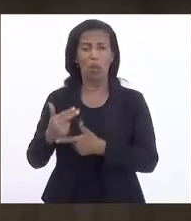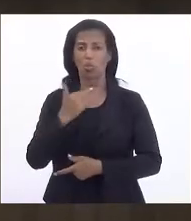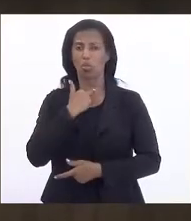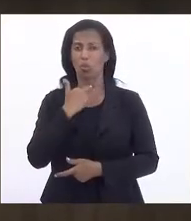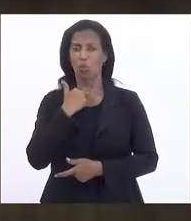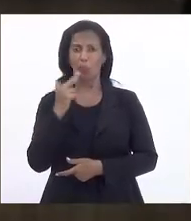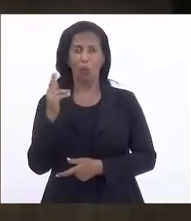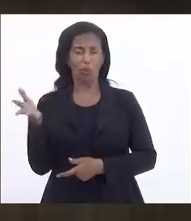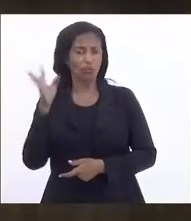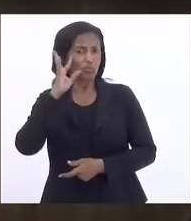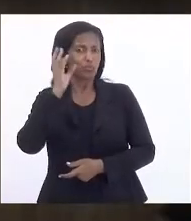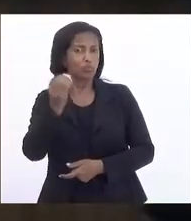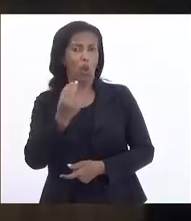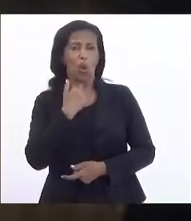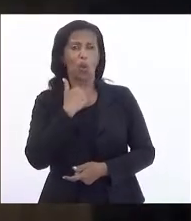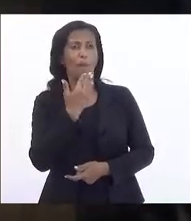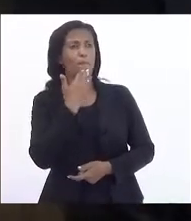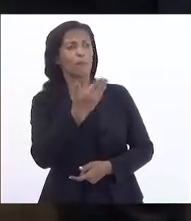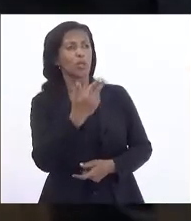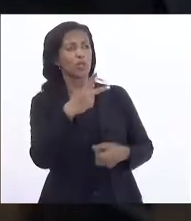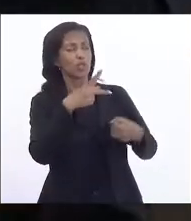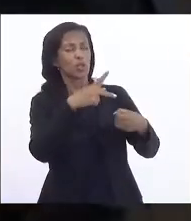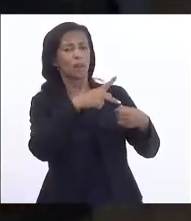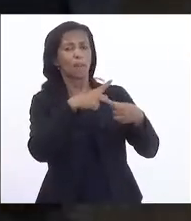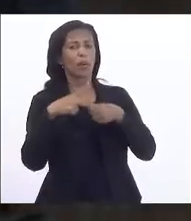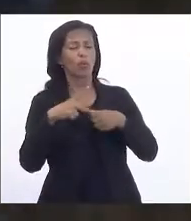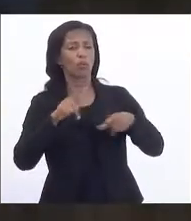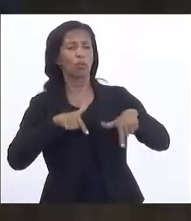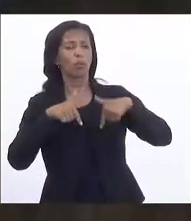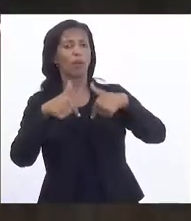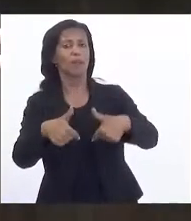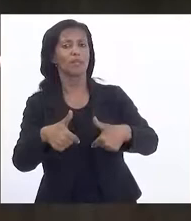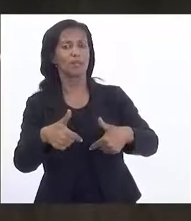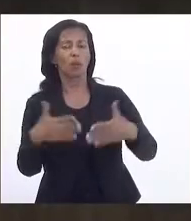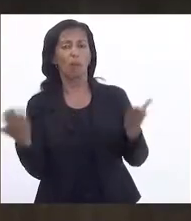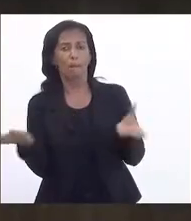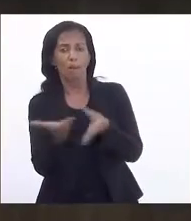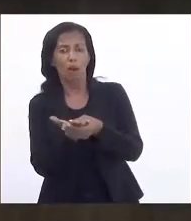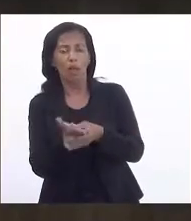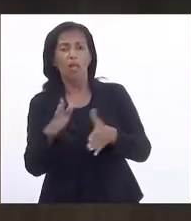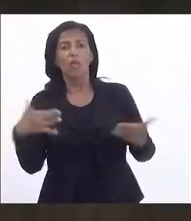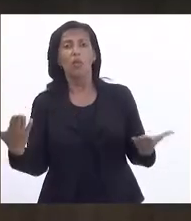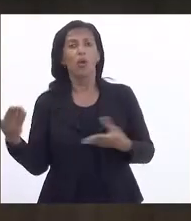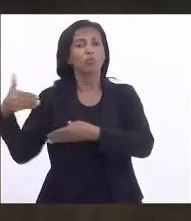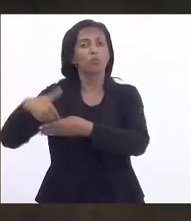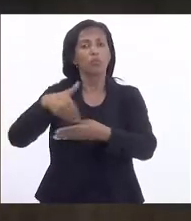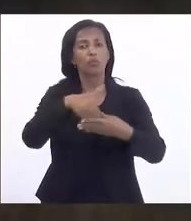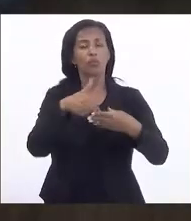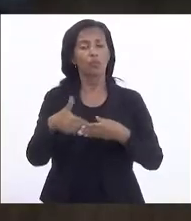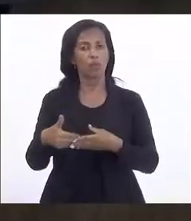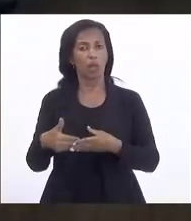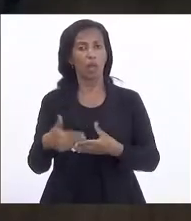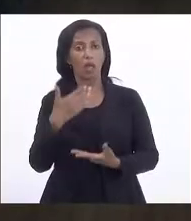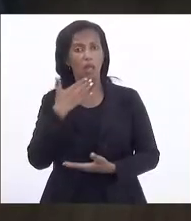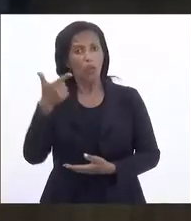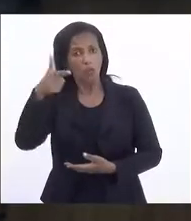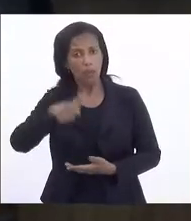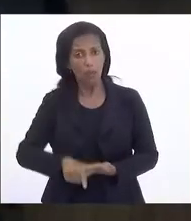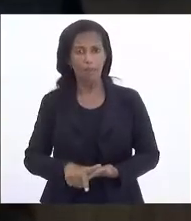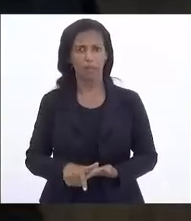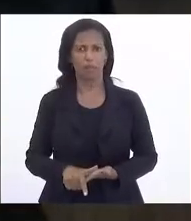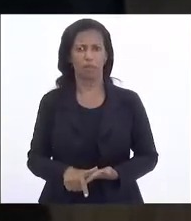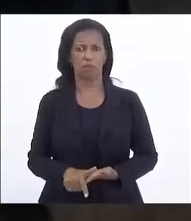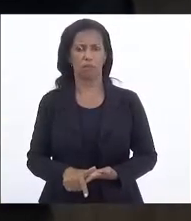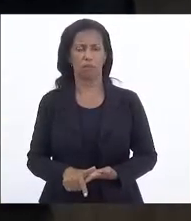tomar medidas legais não pode pedir para a procuradoria entrar com uma ação enquanto a gente não tiver a votação do relatório e aí eu repito as